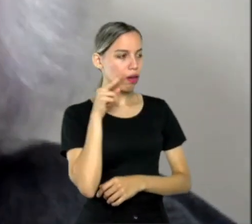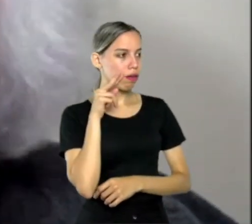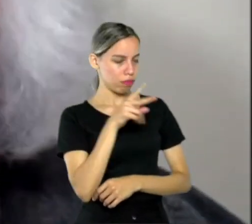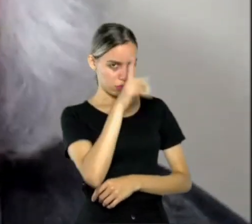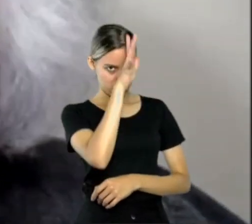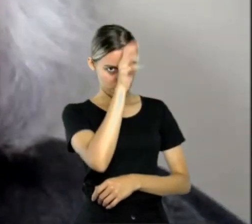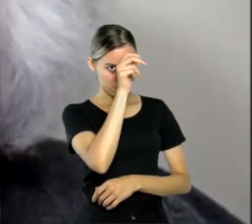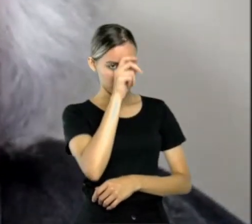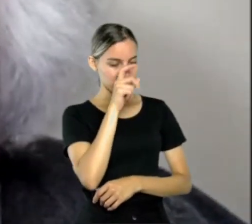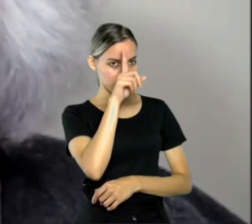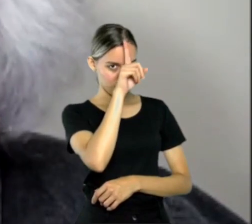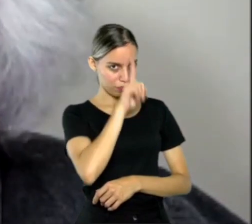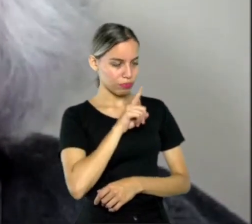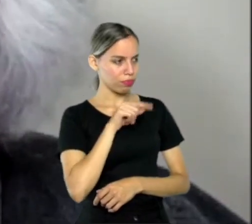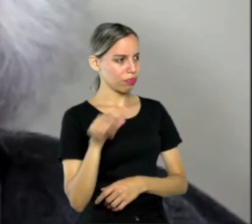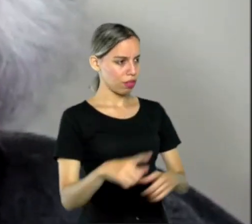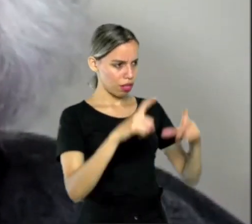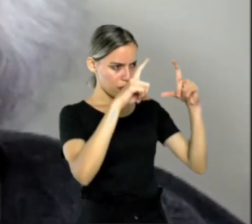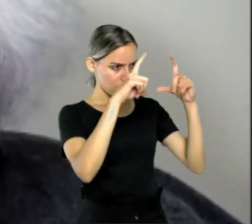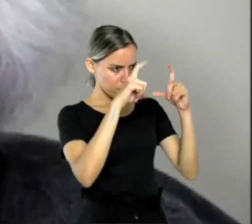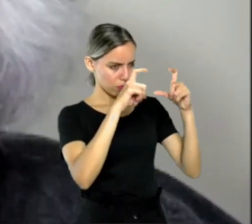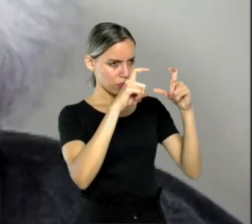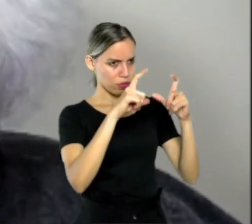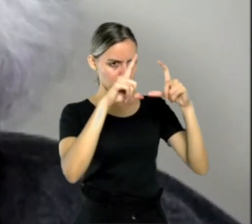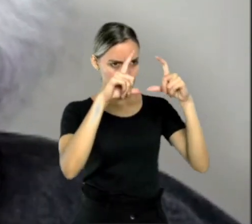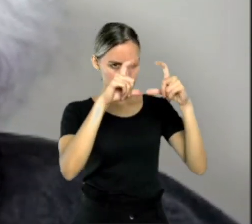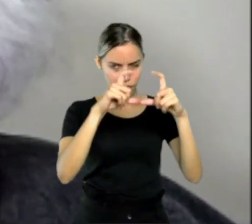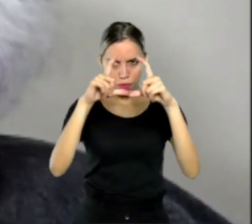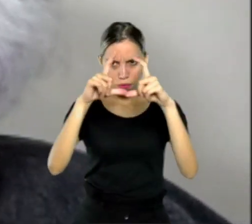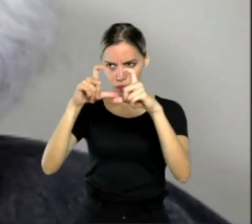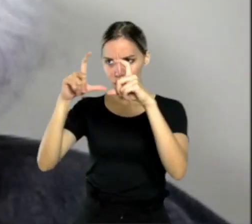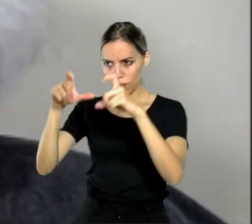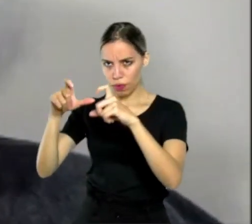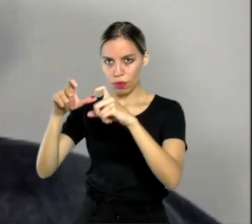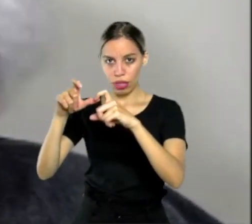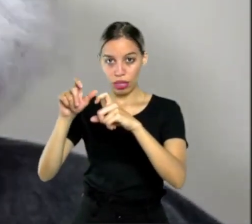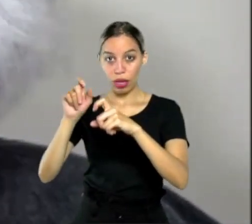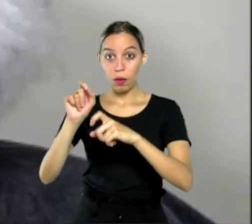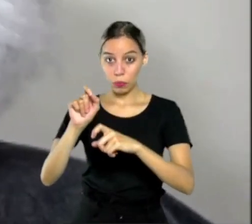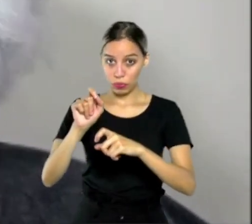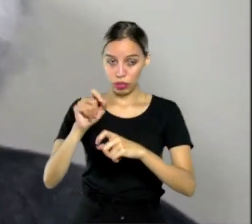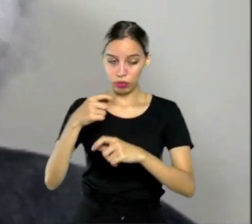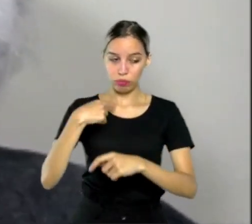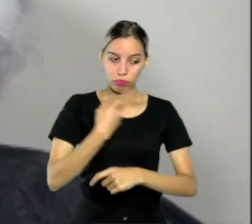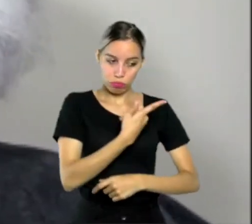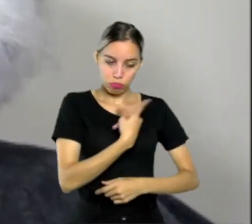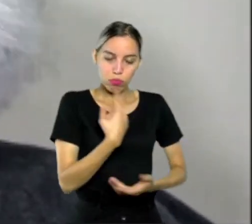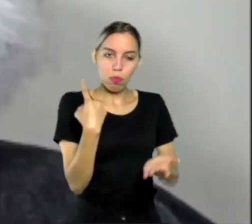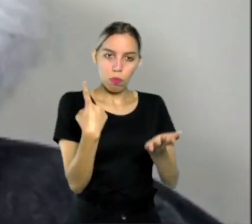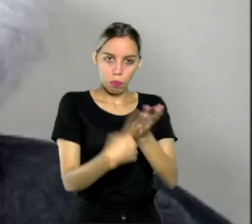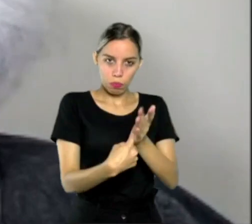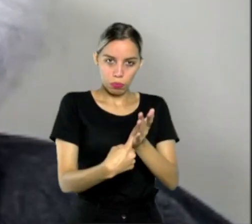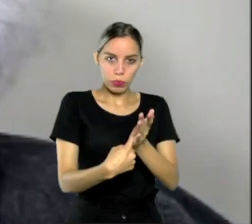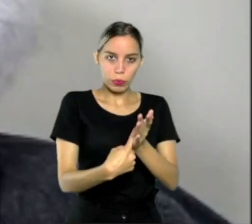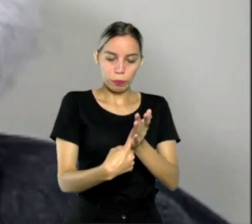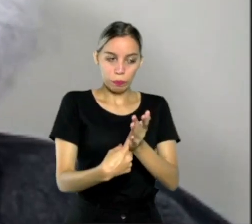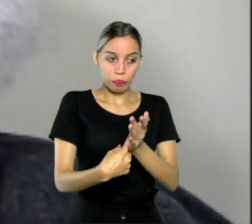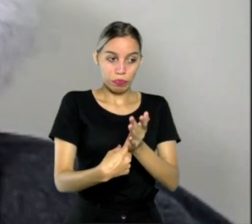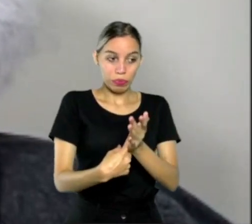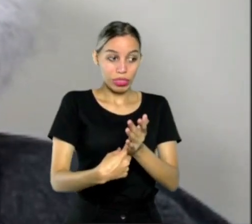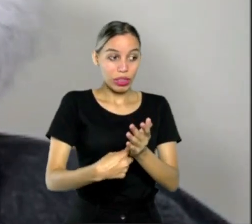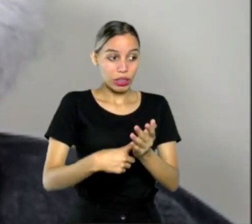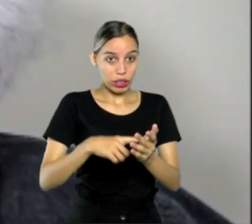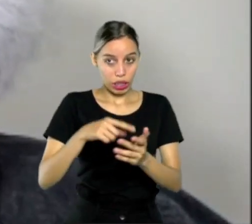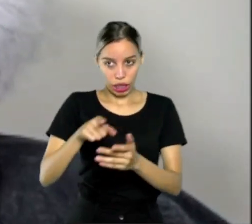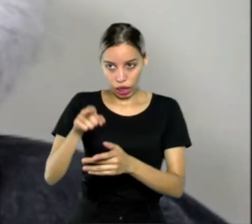descobrir que galo era aquele que eu nunca tinha visto, um galo amarelo. Aí não achei, perguntei para o sogro da